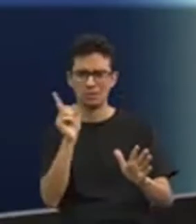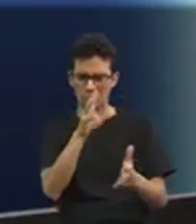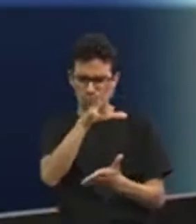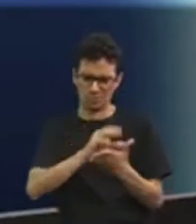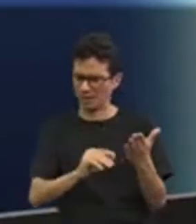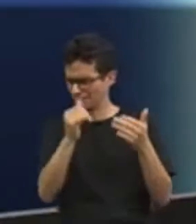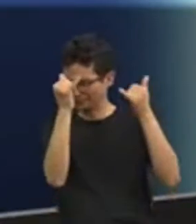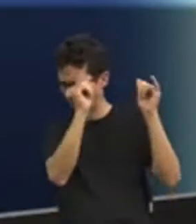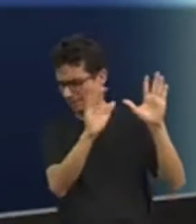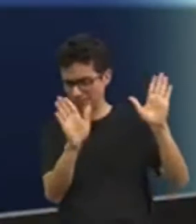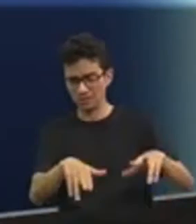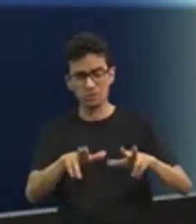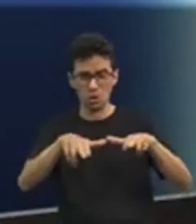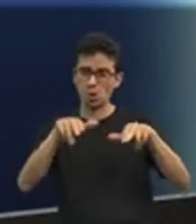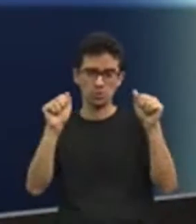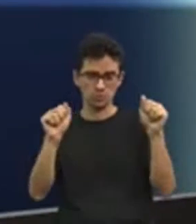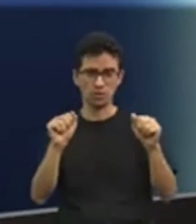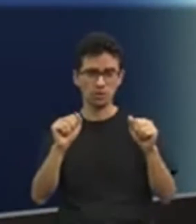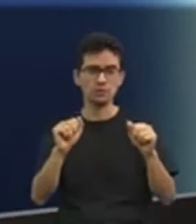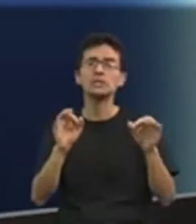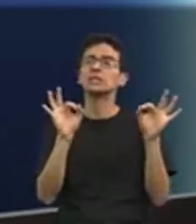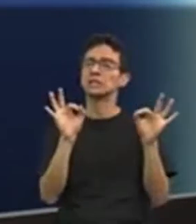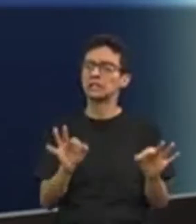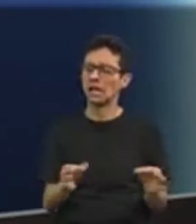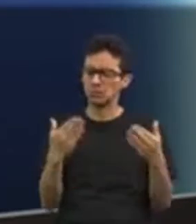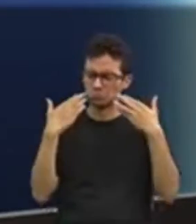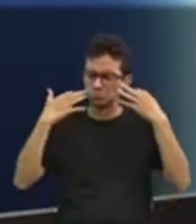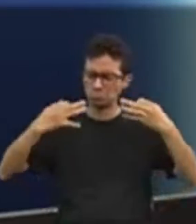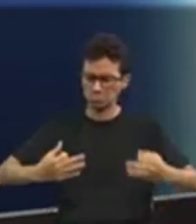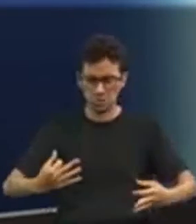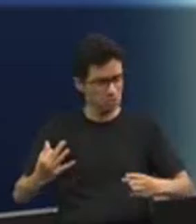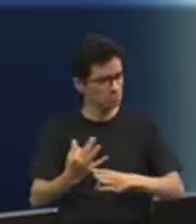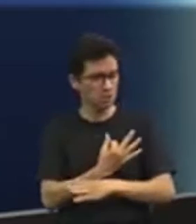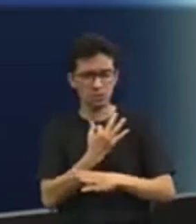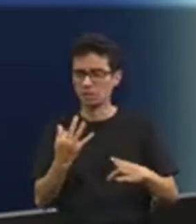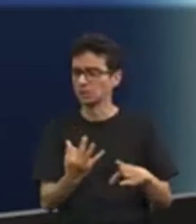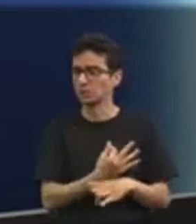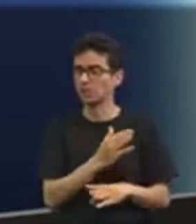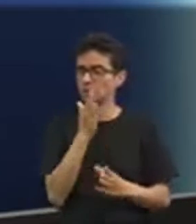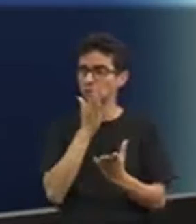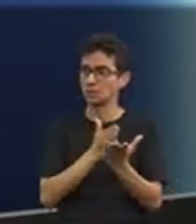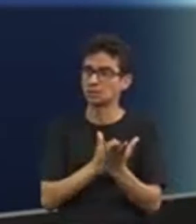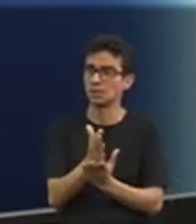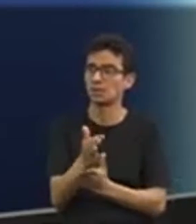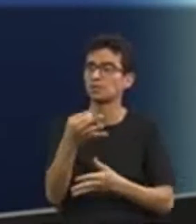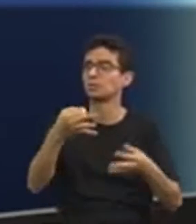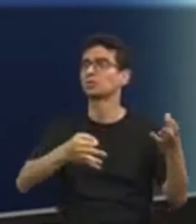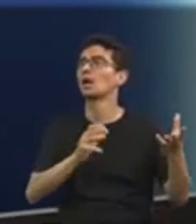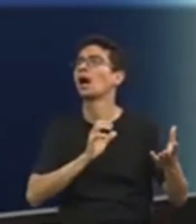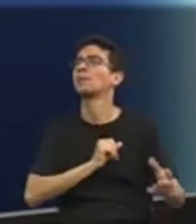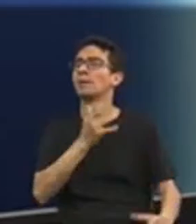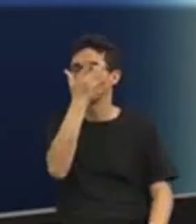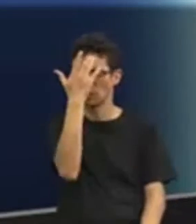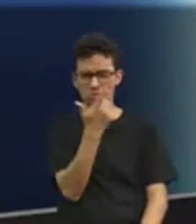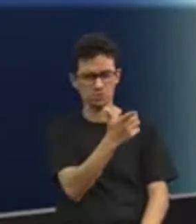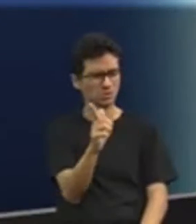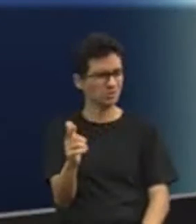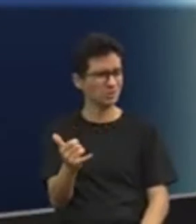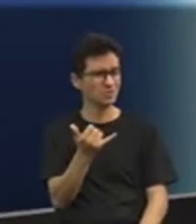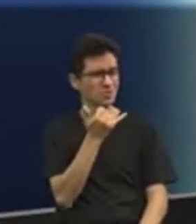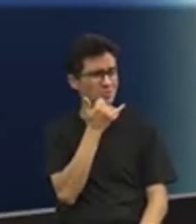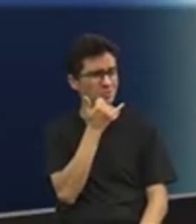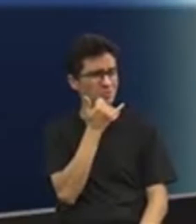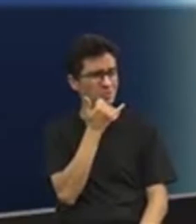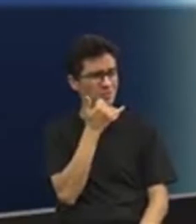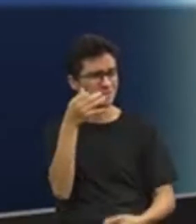fazer exemplo de probidade de caráter de perseverança e lealdade de justiça e amor ao próximo o